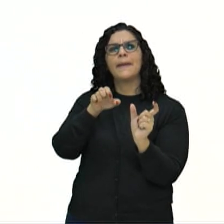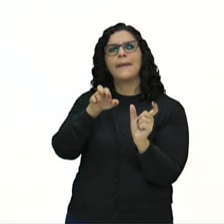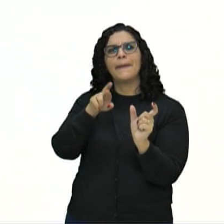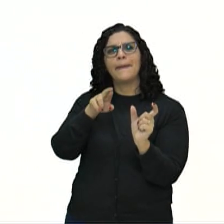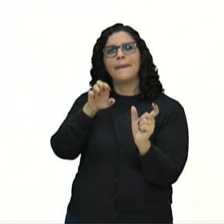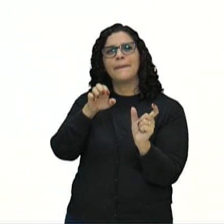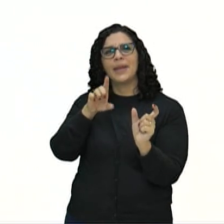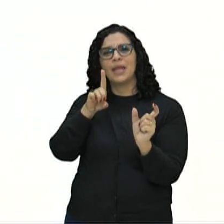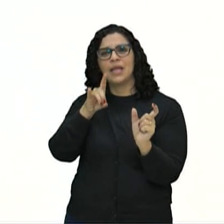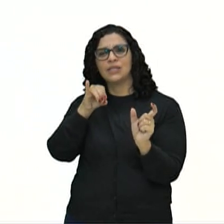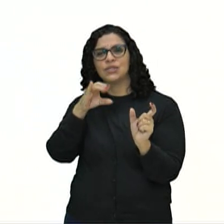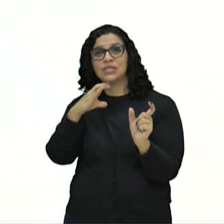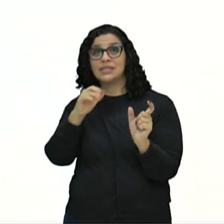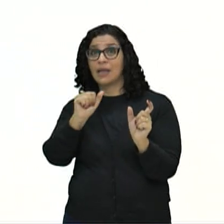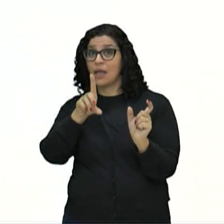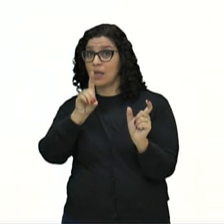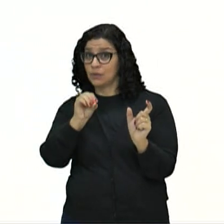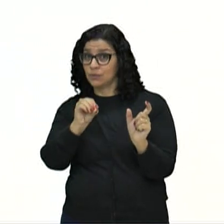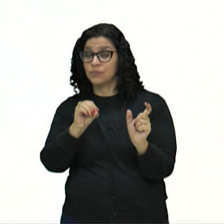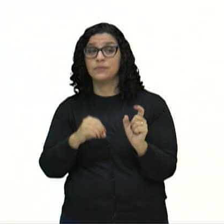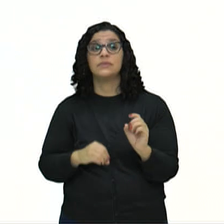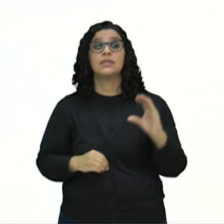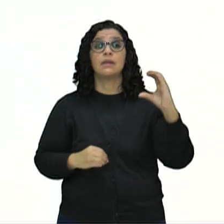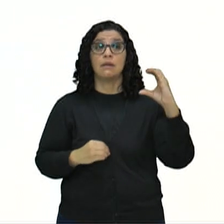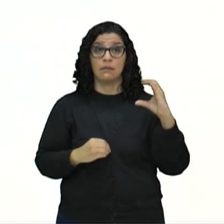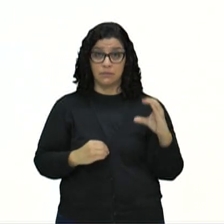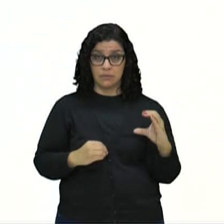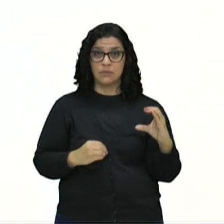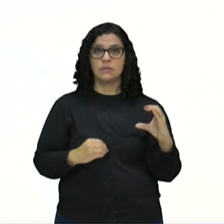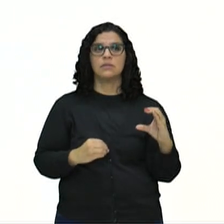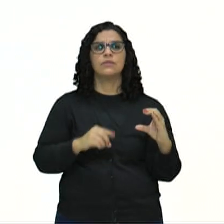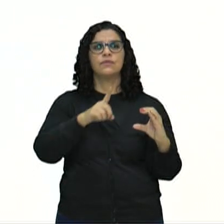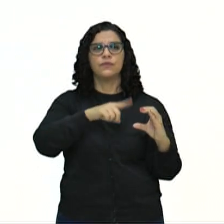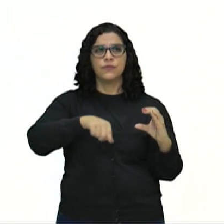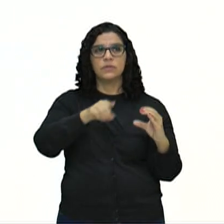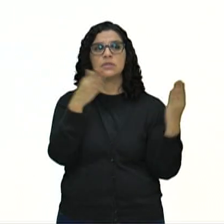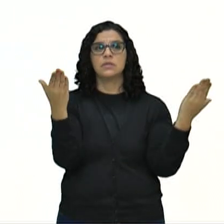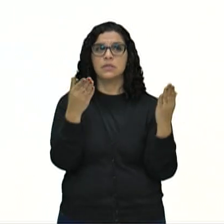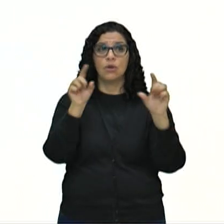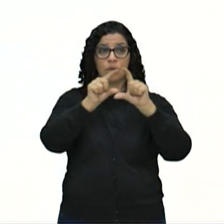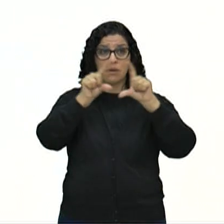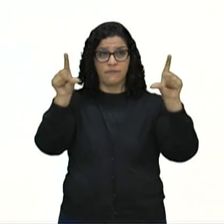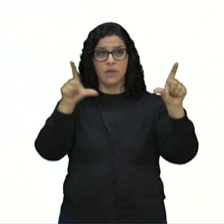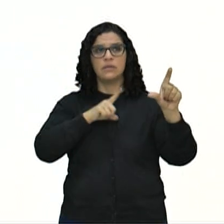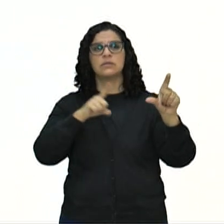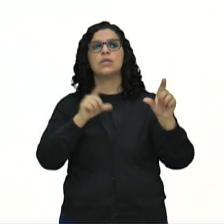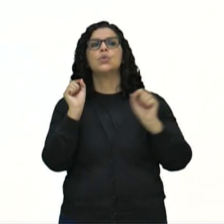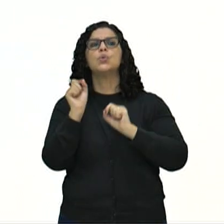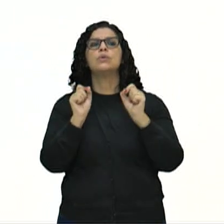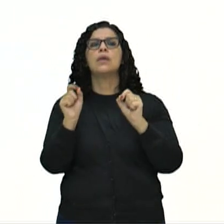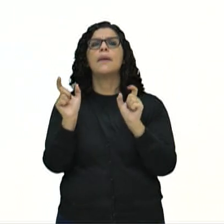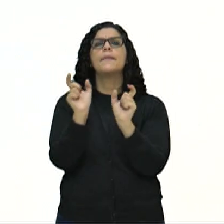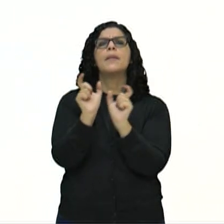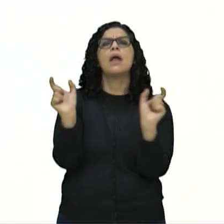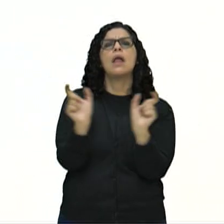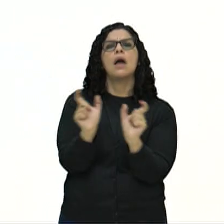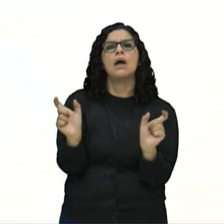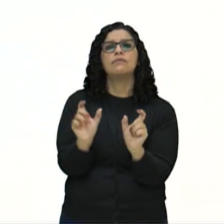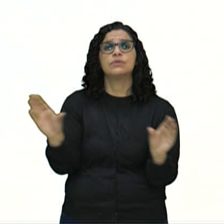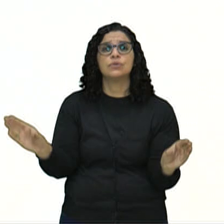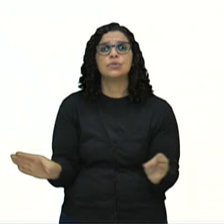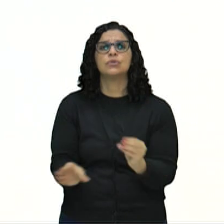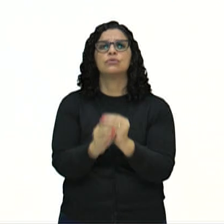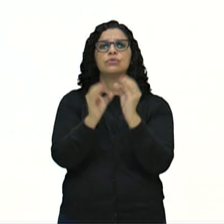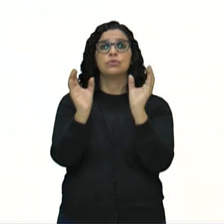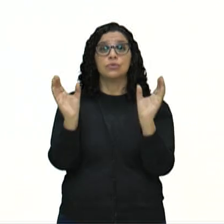vocês transcrevem o predicado. Na letra C, nessa oração que termos completa